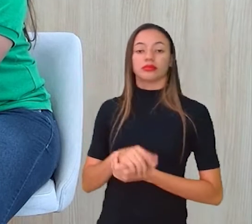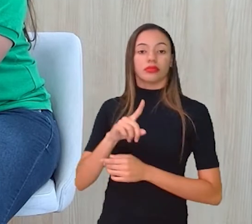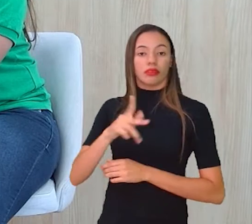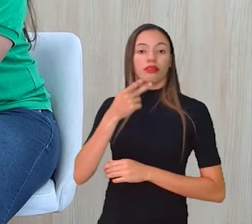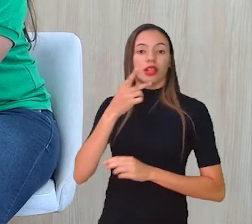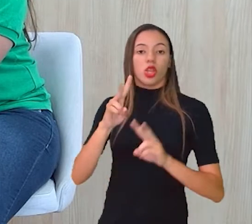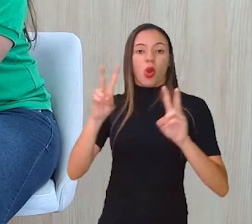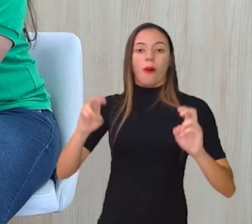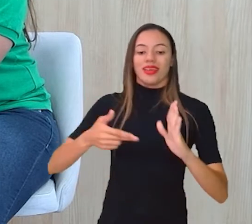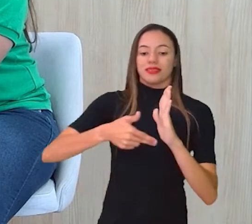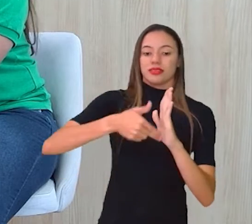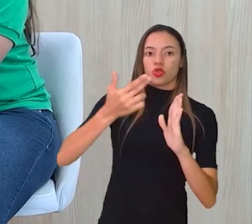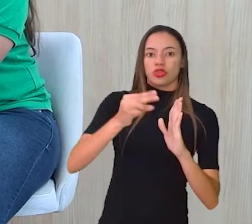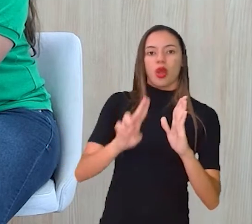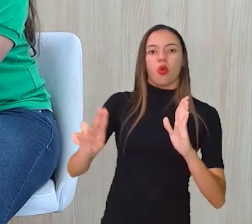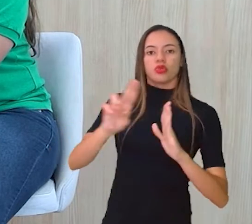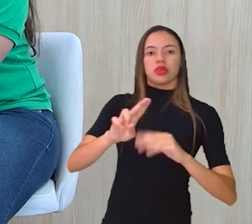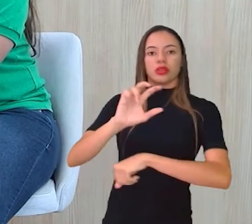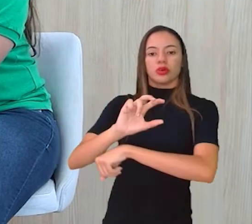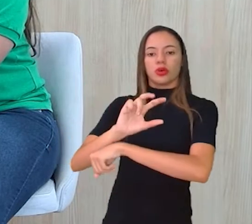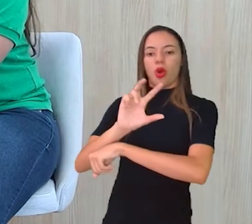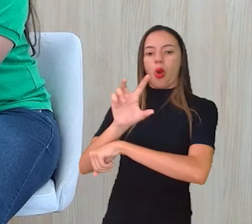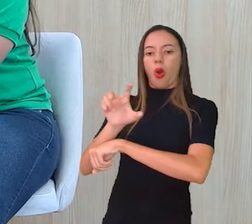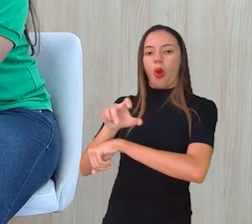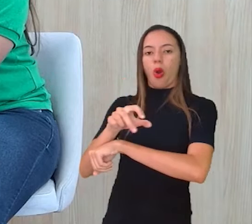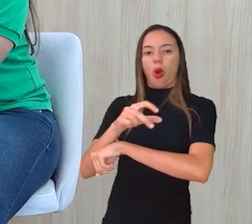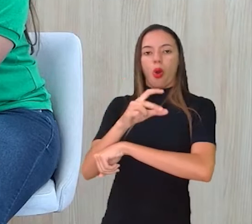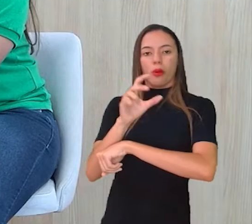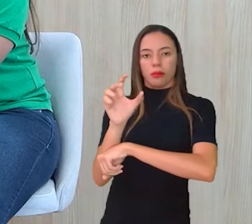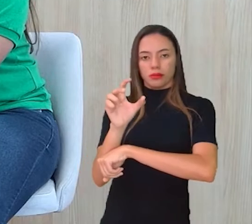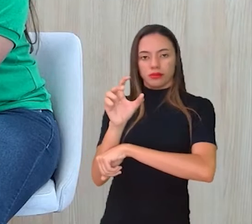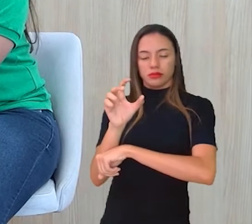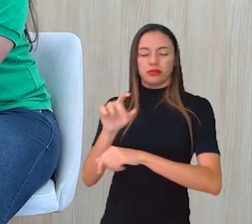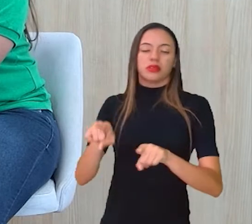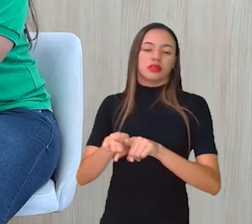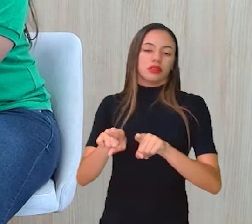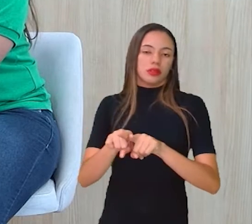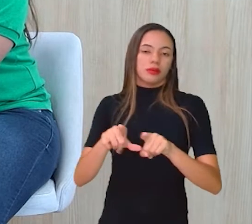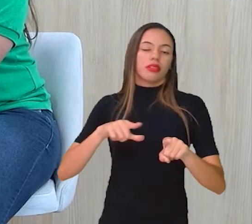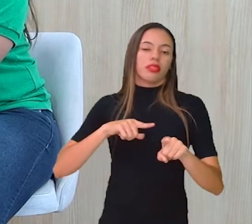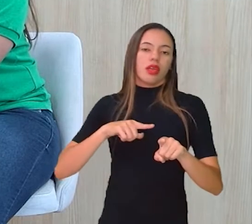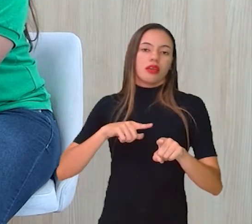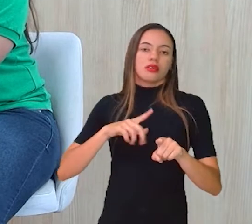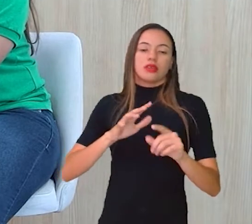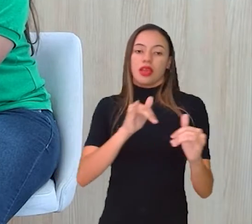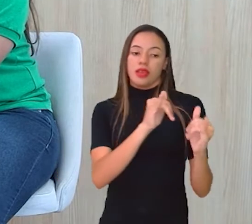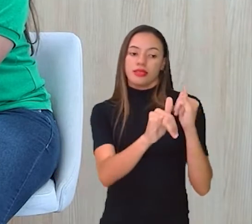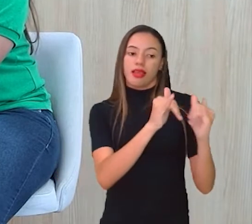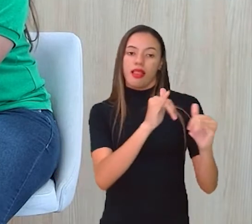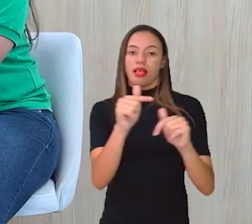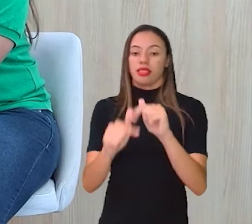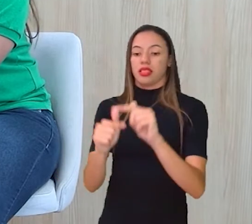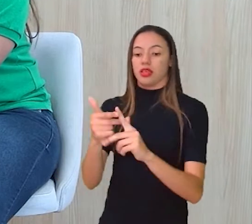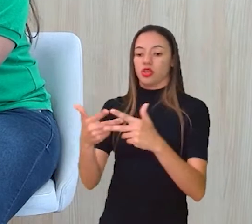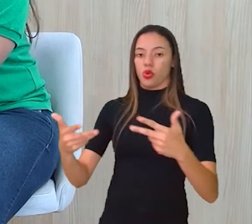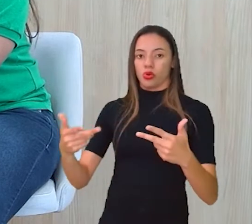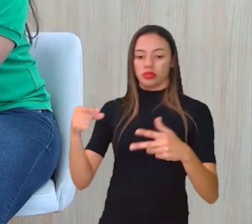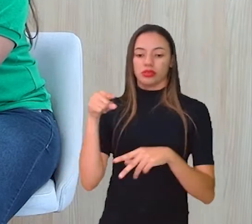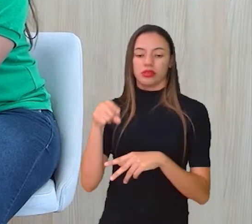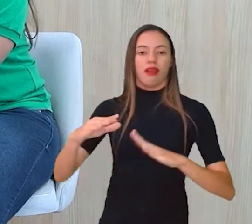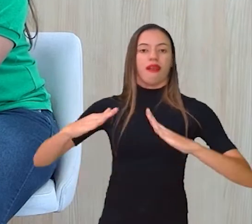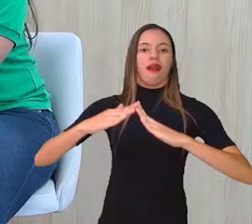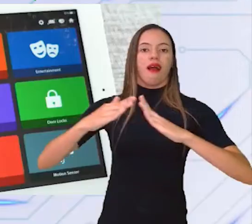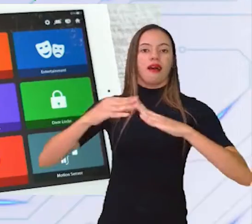cirurgia robotizada, né? Você tem também aí a questão internet das coisas, da chamada